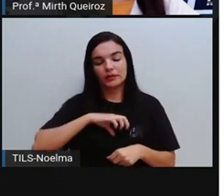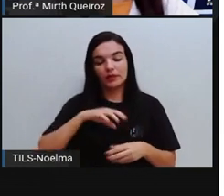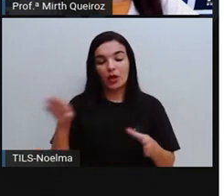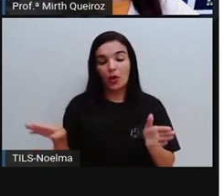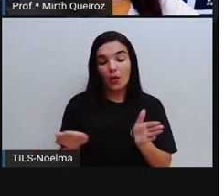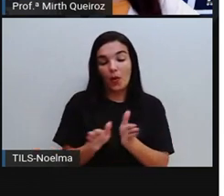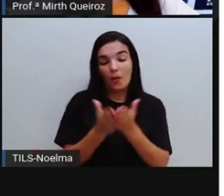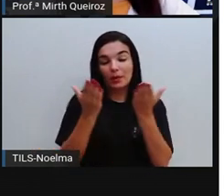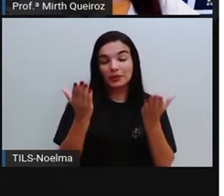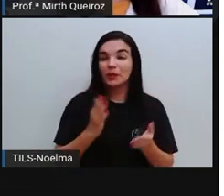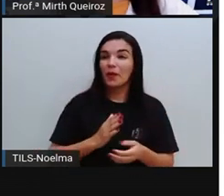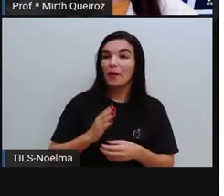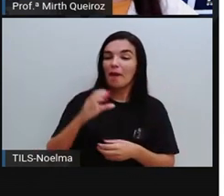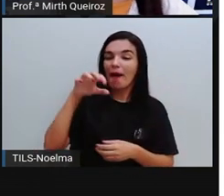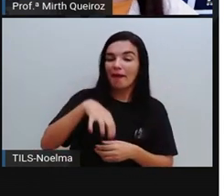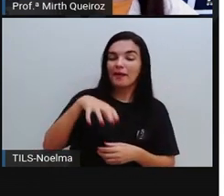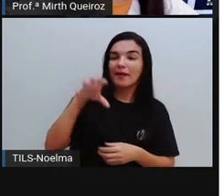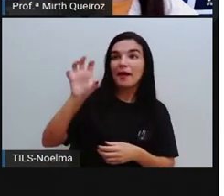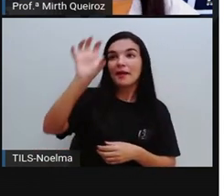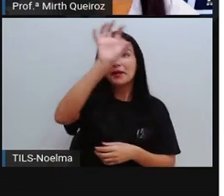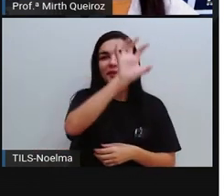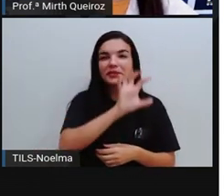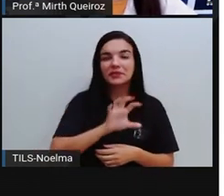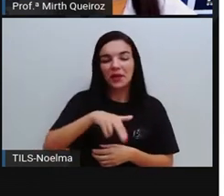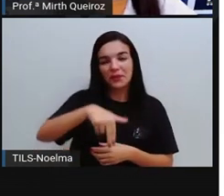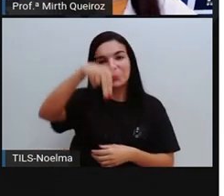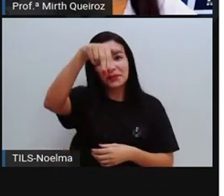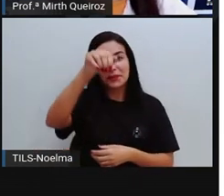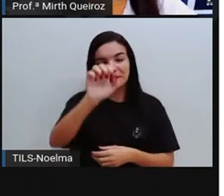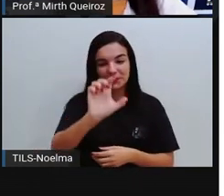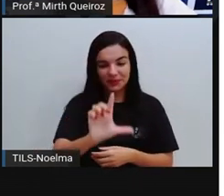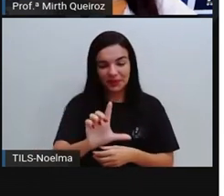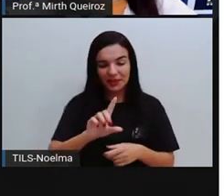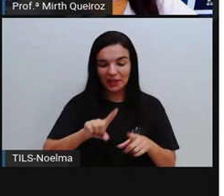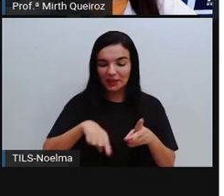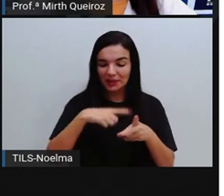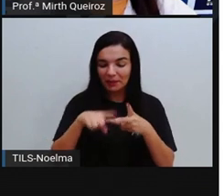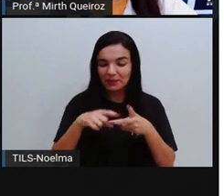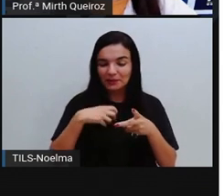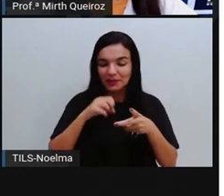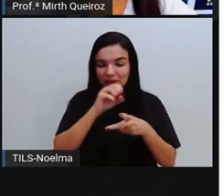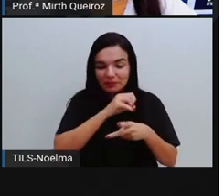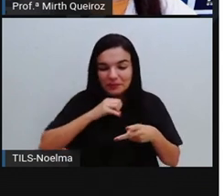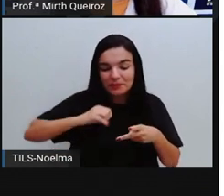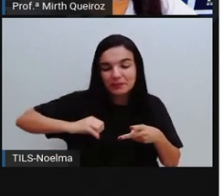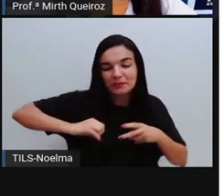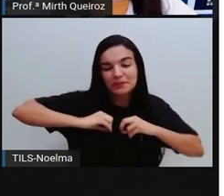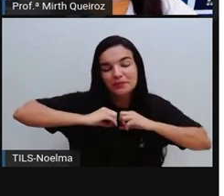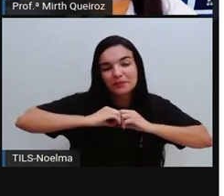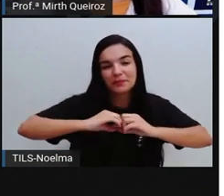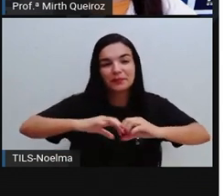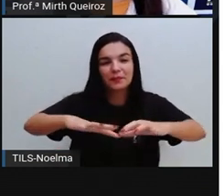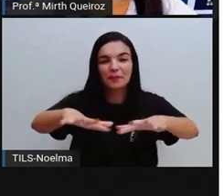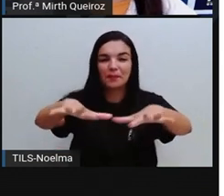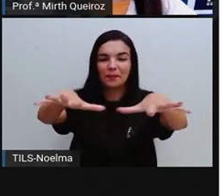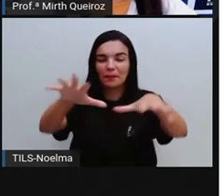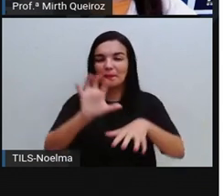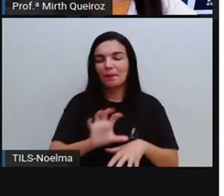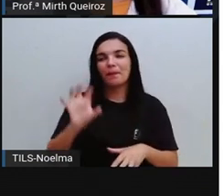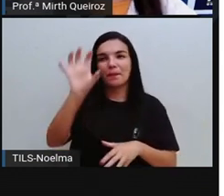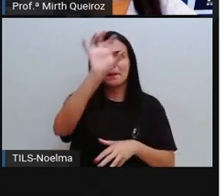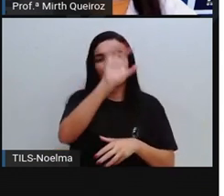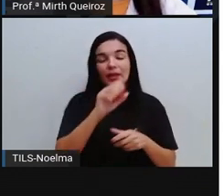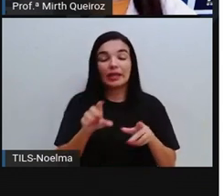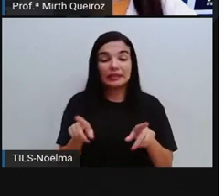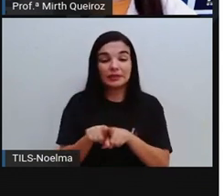Nordeste e depois foi se disseminando, se espalhando aí para as demais regiões, né? mas é um gênero textual que é